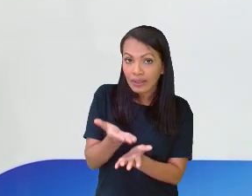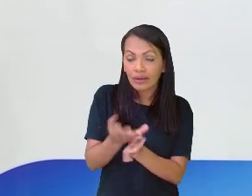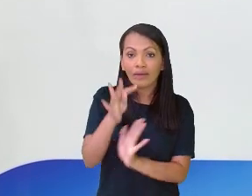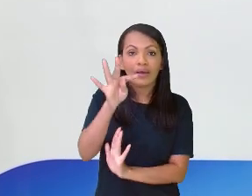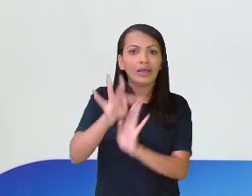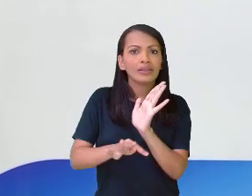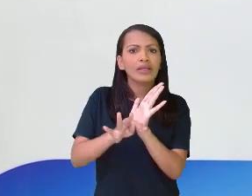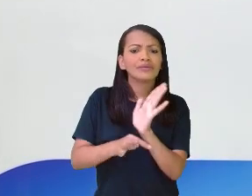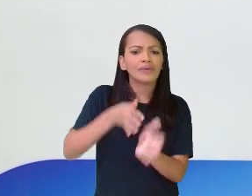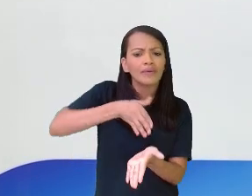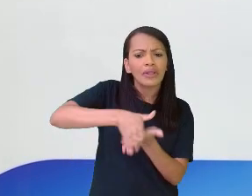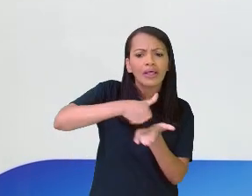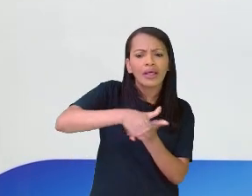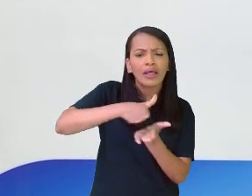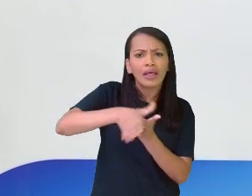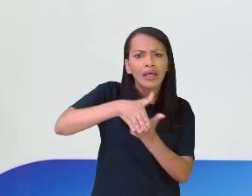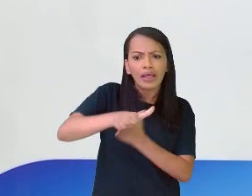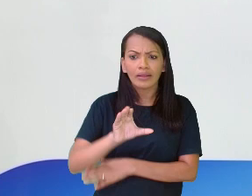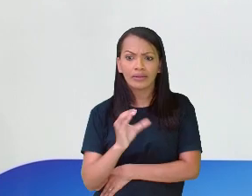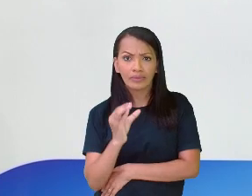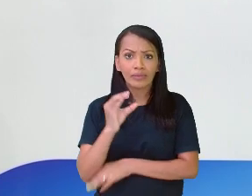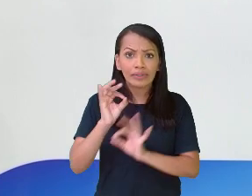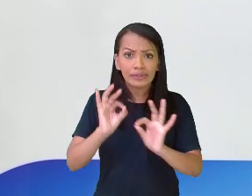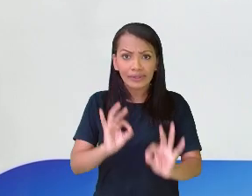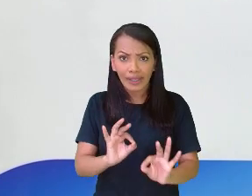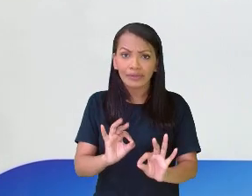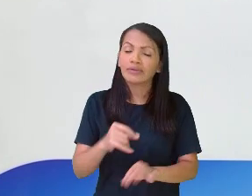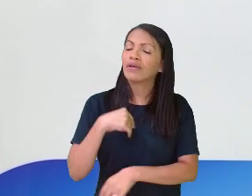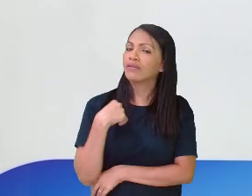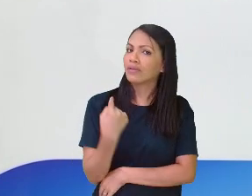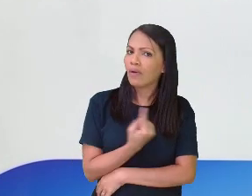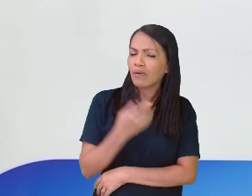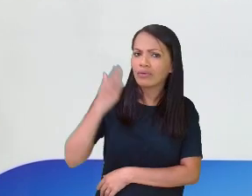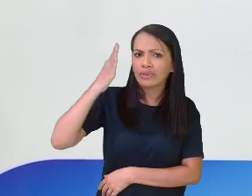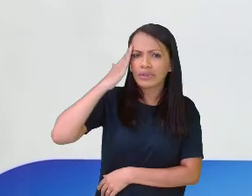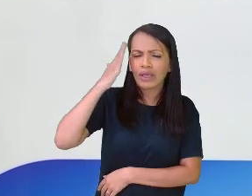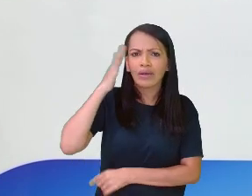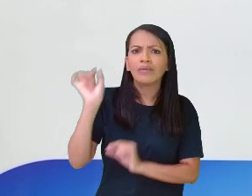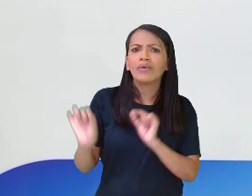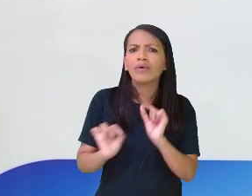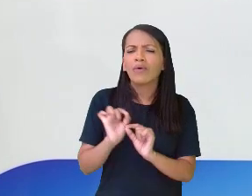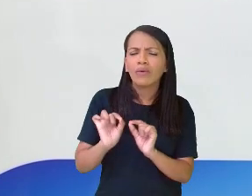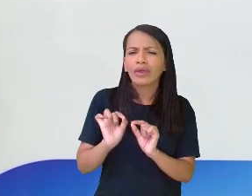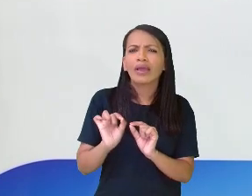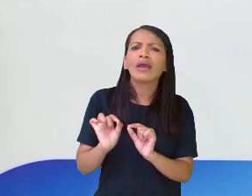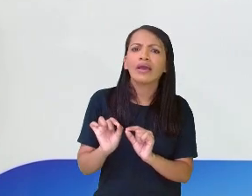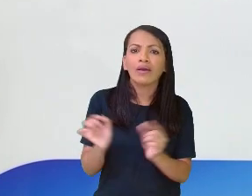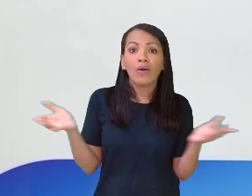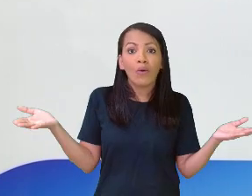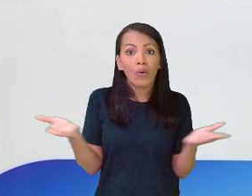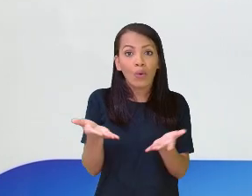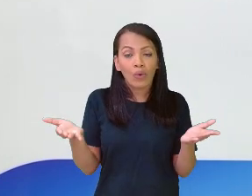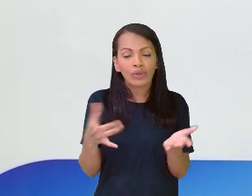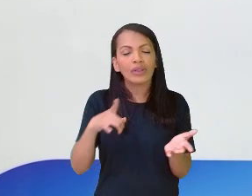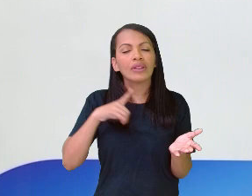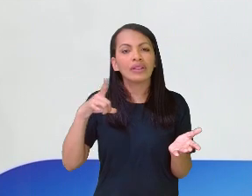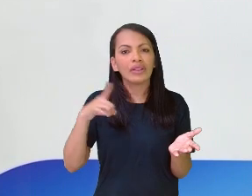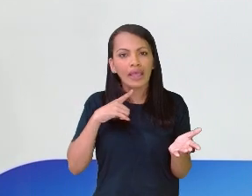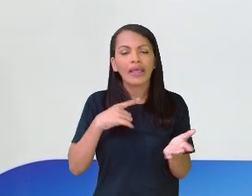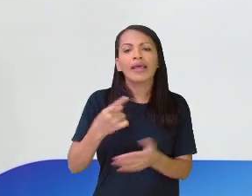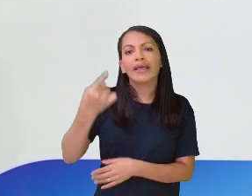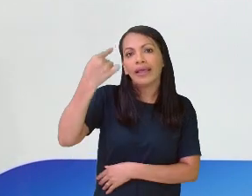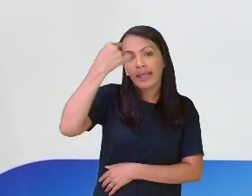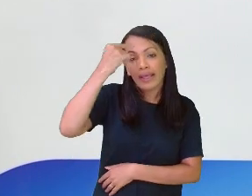de divulgação científica. A gente também traz hoje a nossa intérprete de Libras,